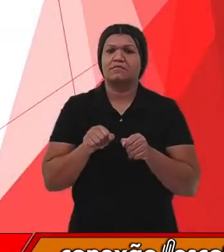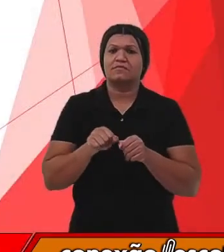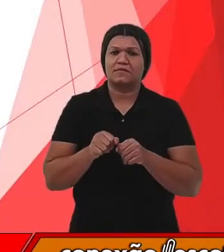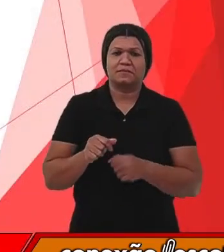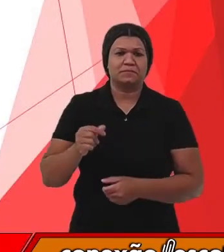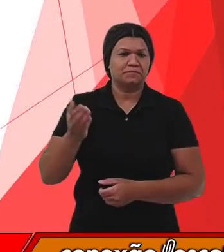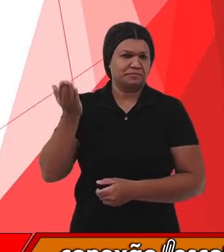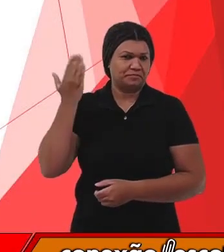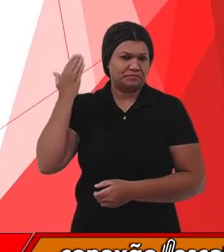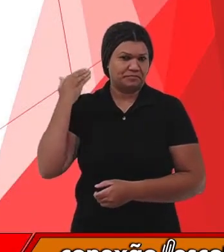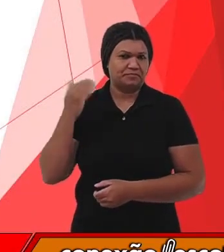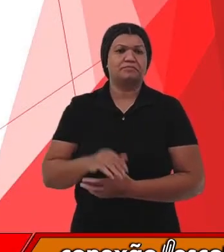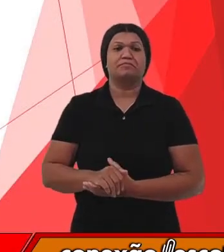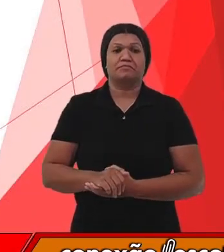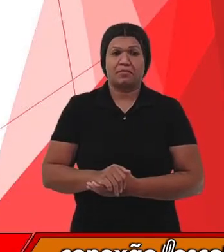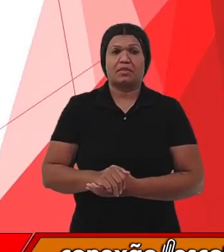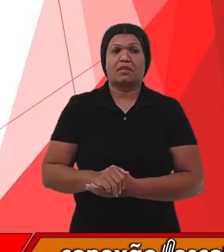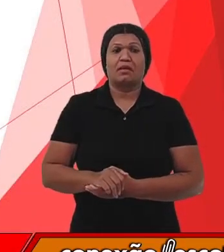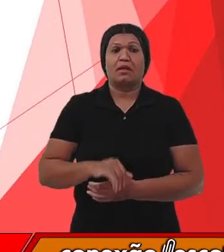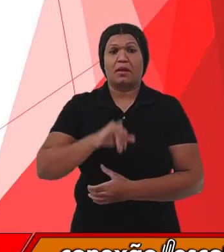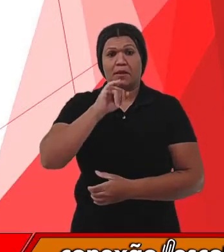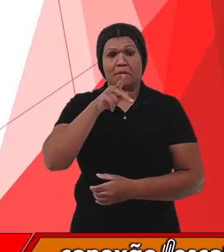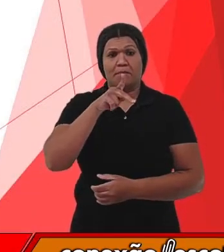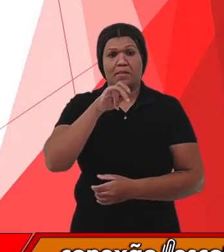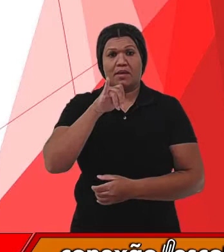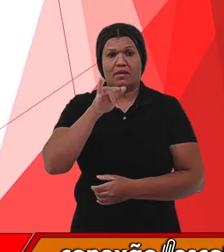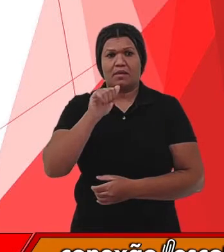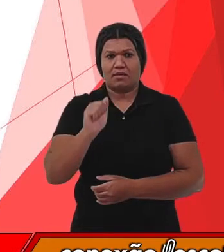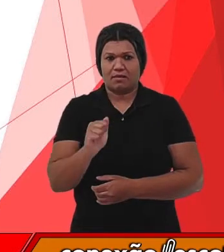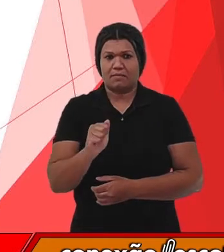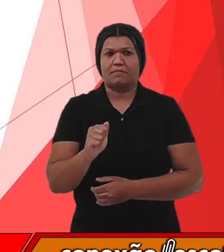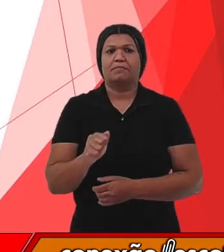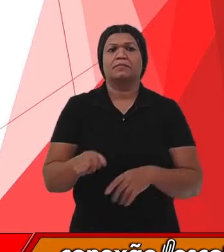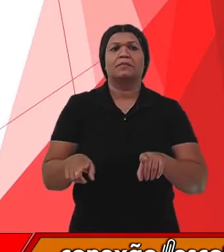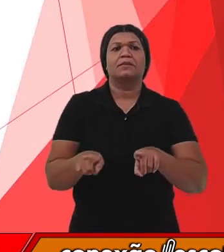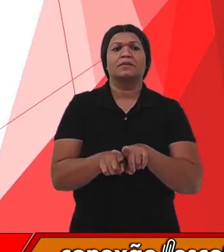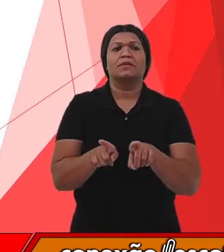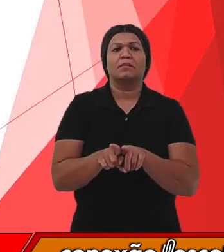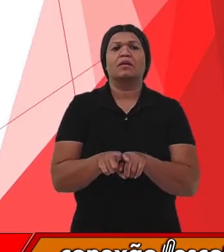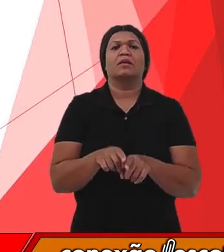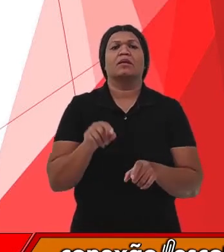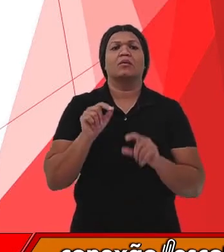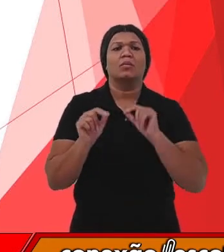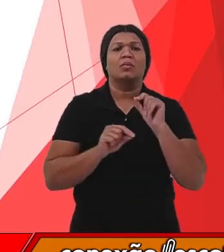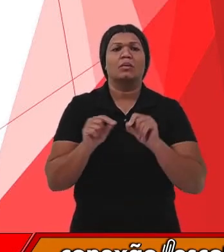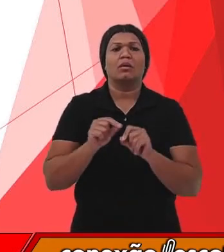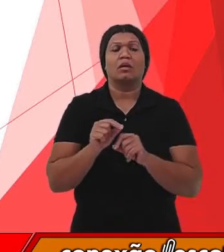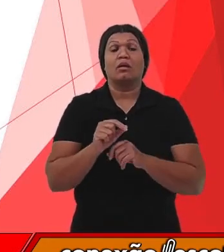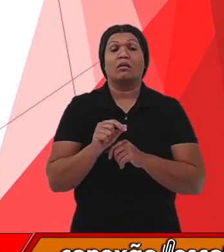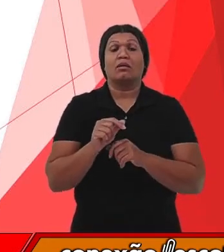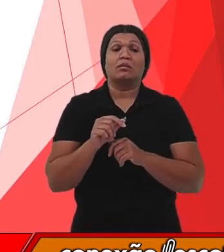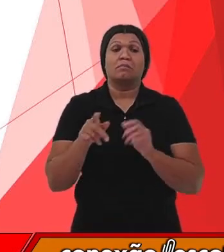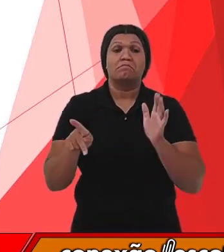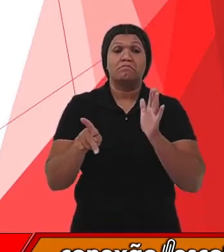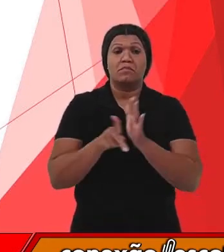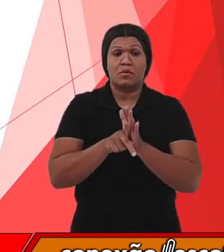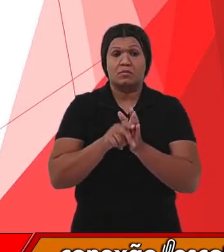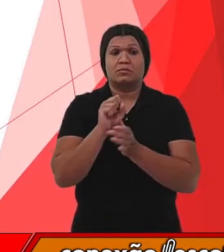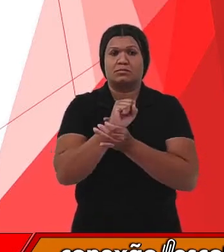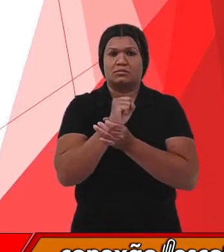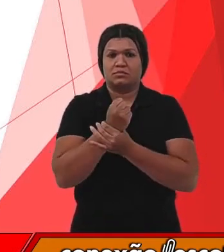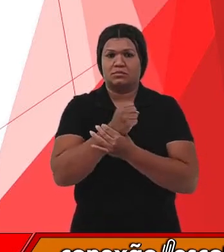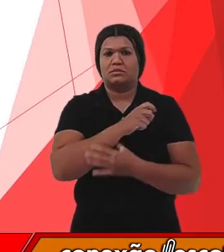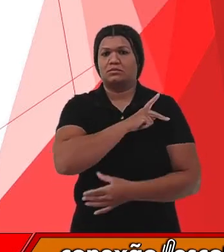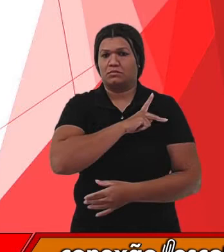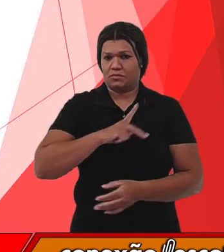de Pesquisa Econômica Aplicada, IPEA, e pelo Fórum Brasileiro de Segurança Pública sobre os indicadores da violência no